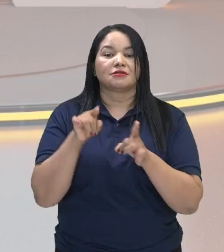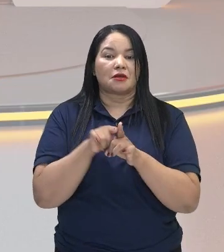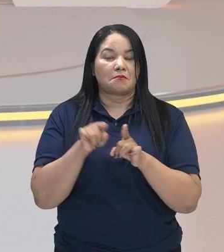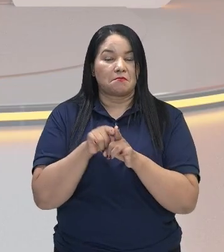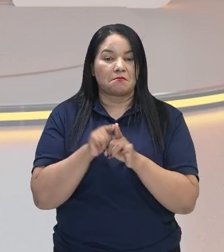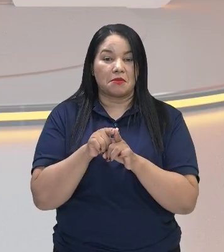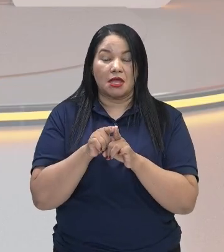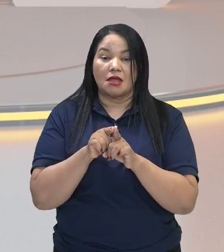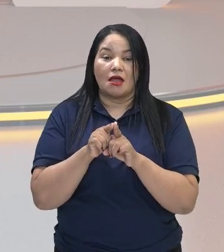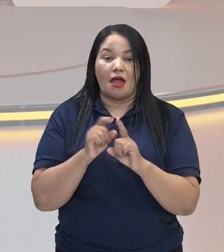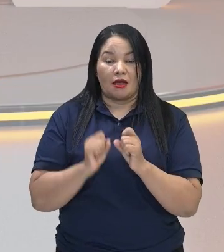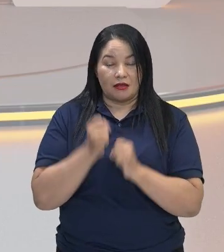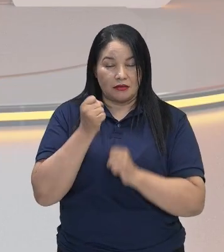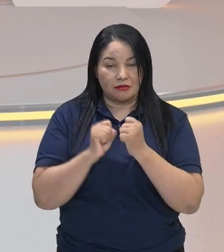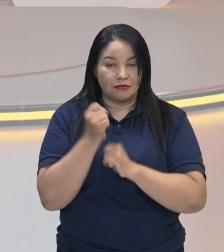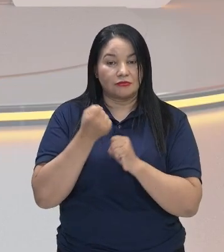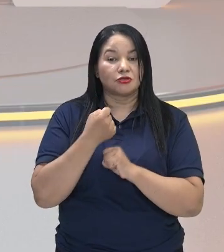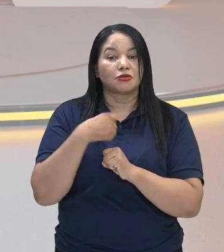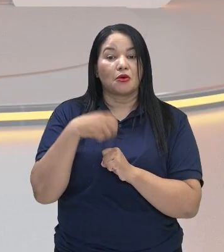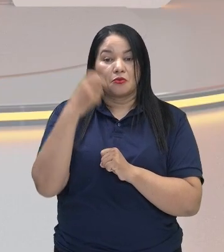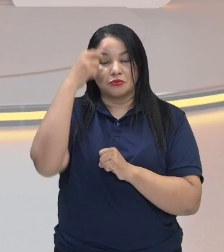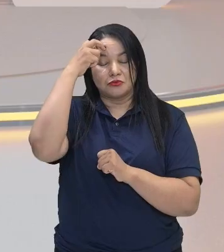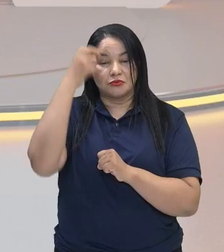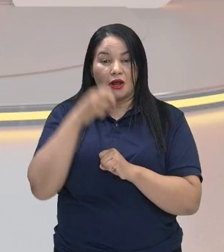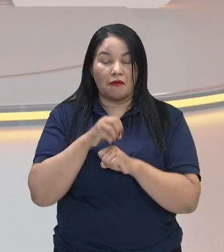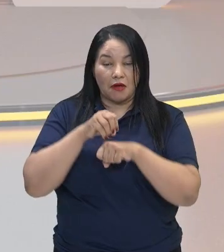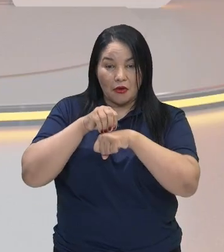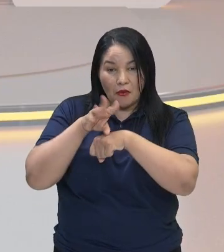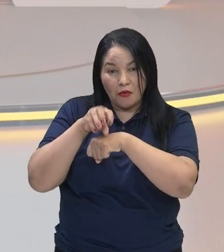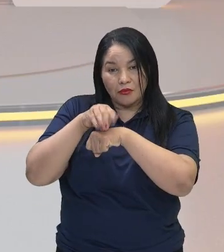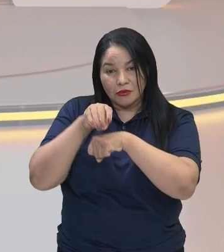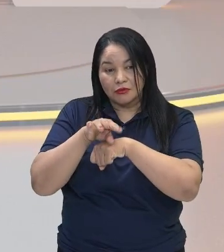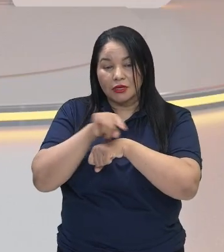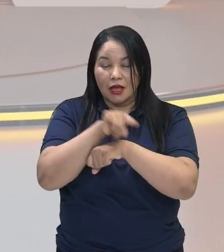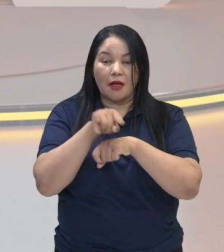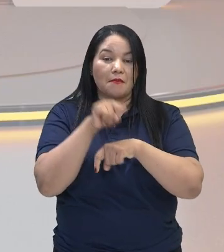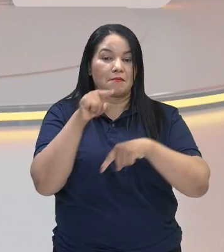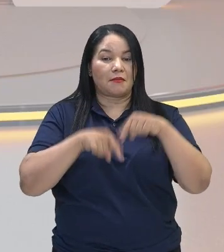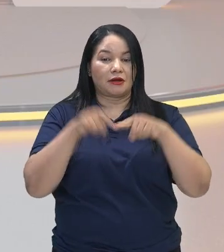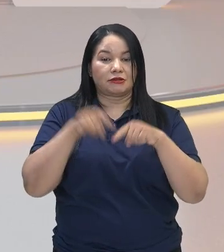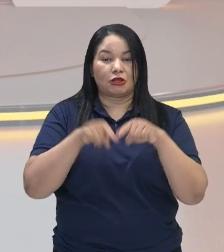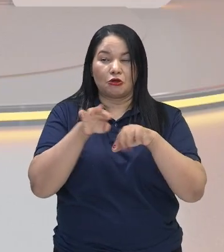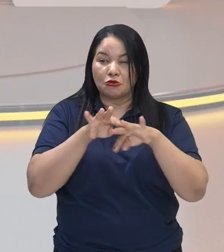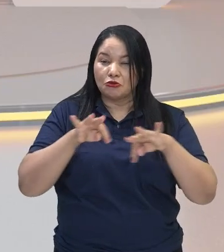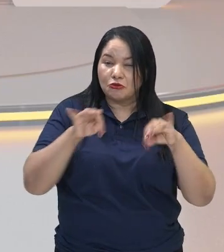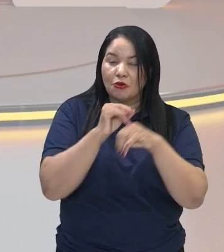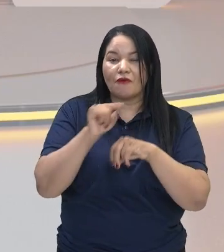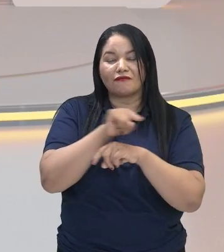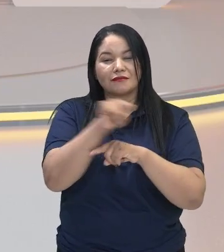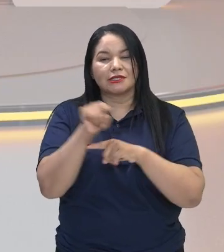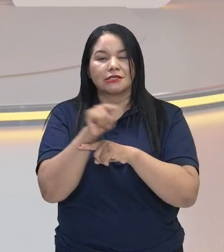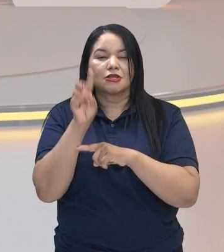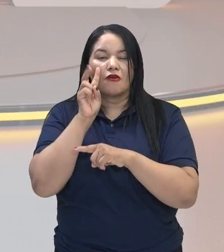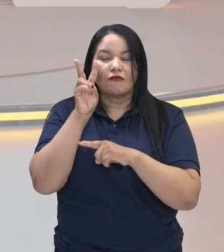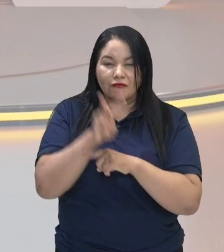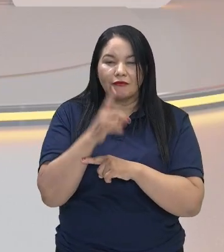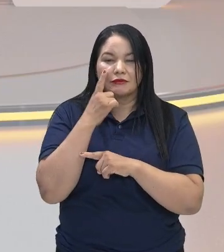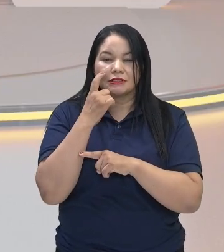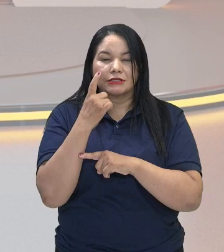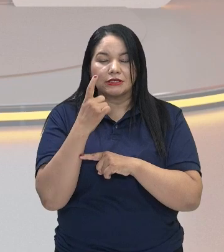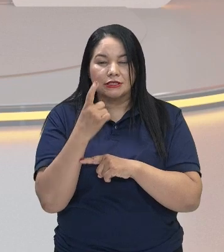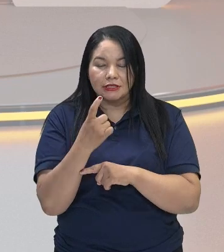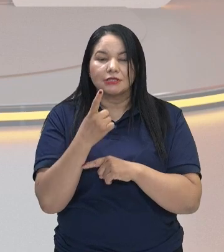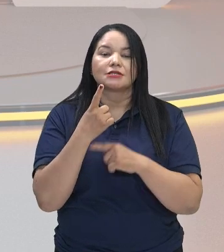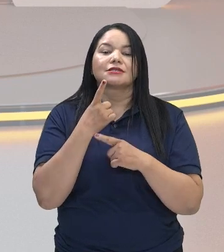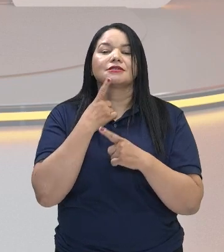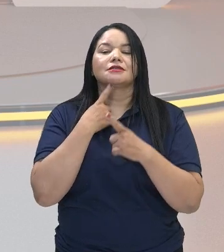contribui diretamente para que esses produtos se transformem em fetiches, ou seja,